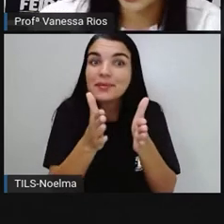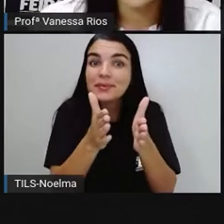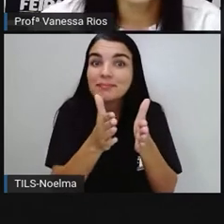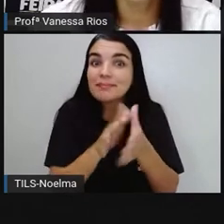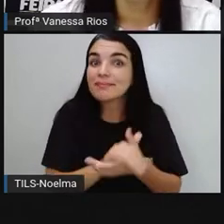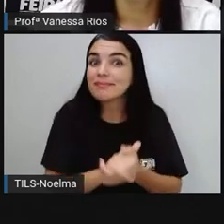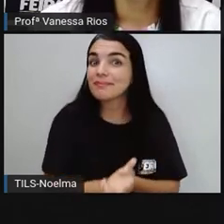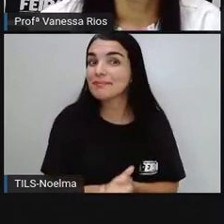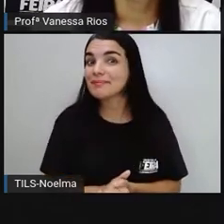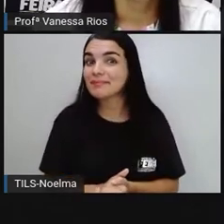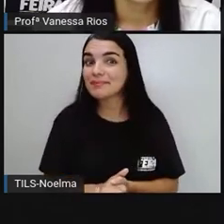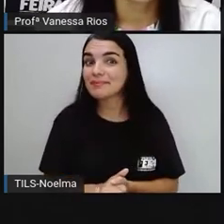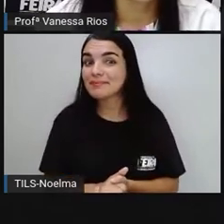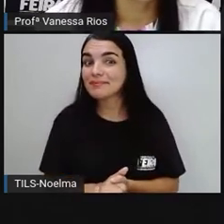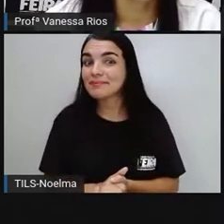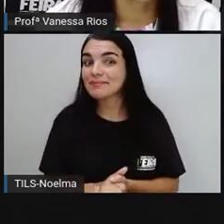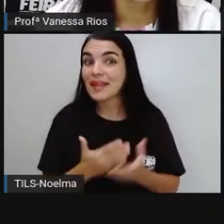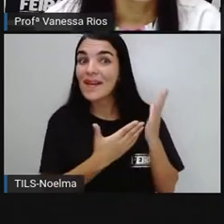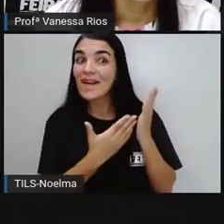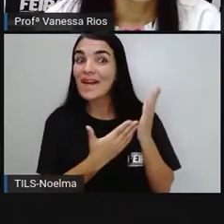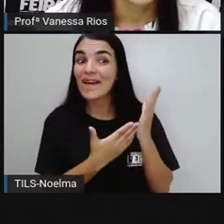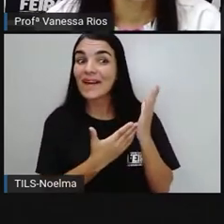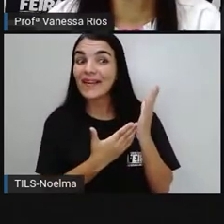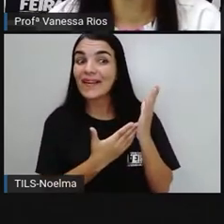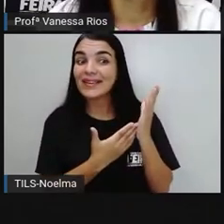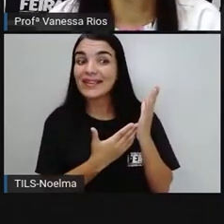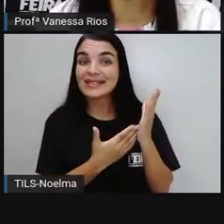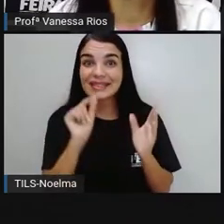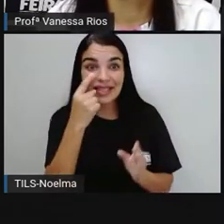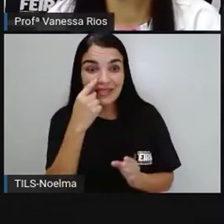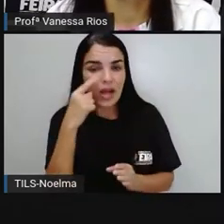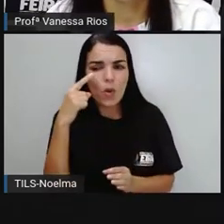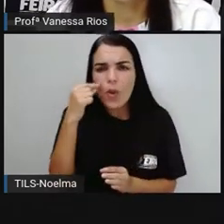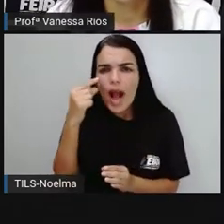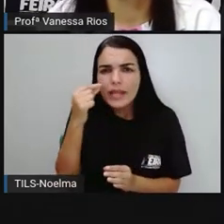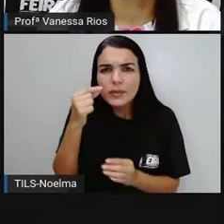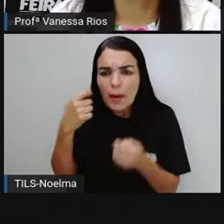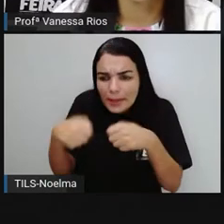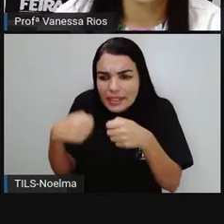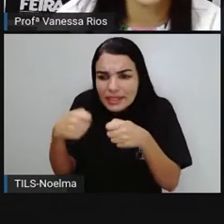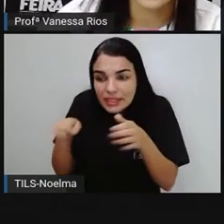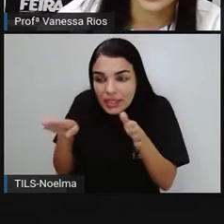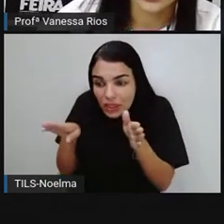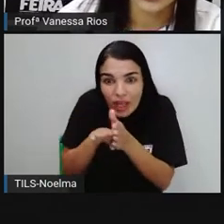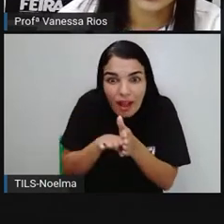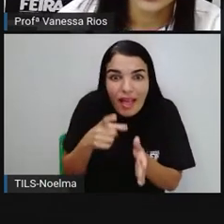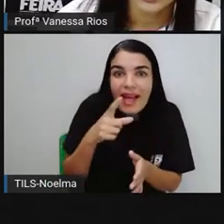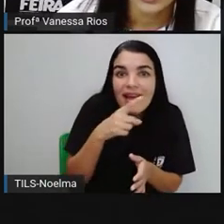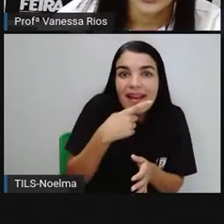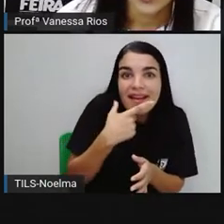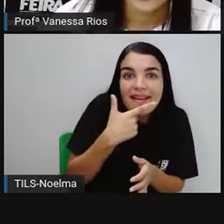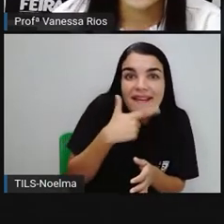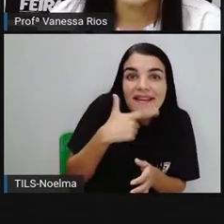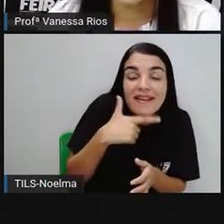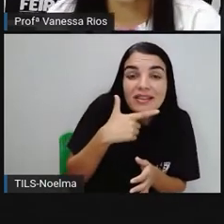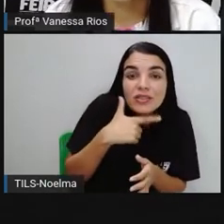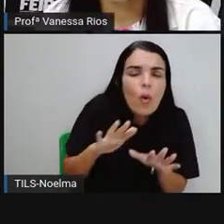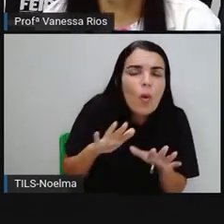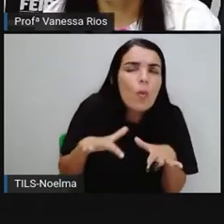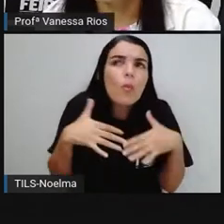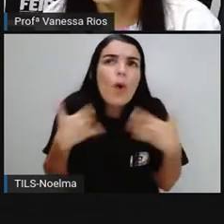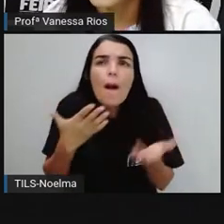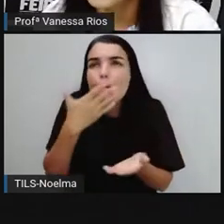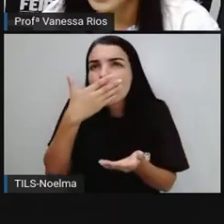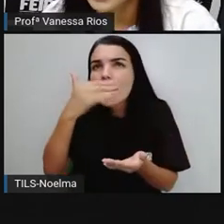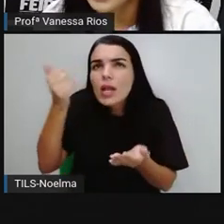caminho? Olha só. O ratinho precisa chegar até o queijo. Qual caminho